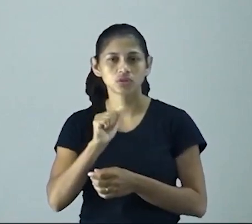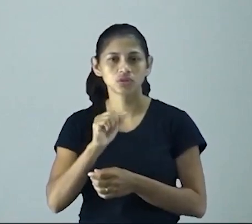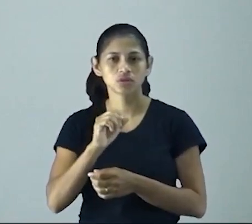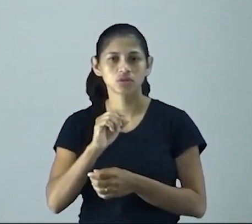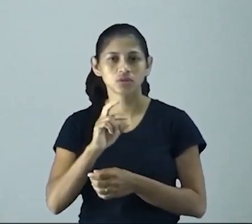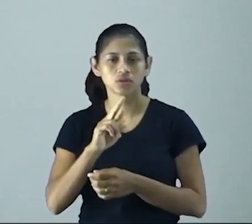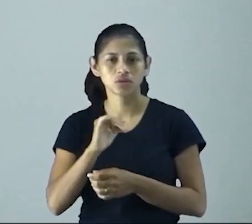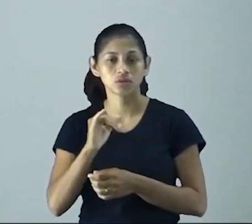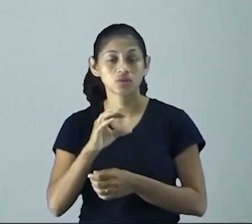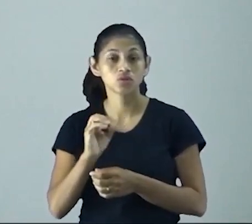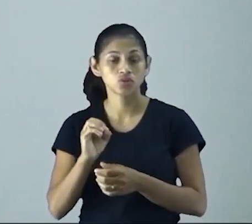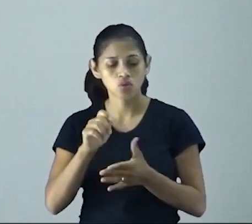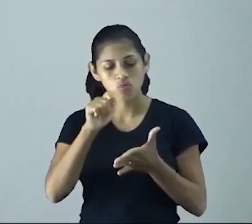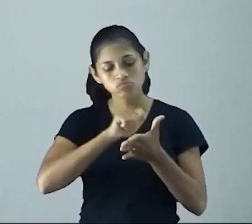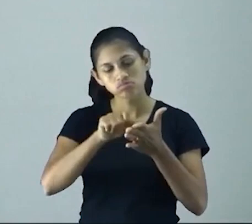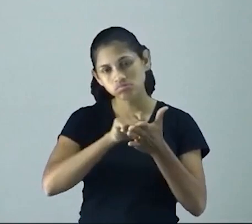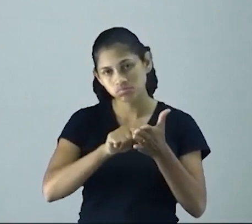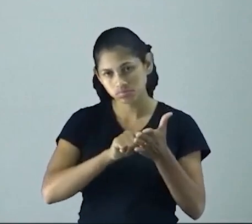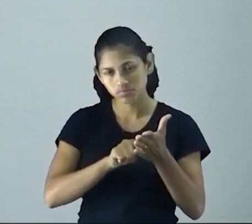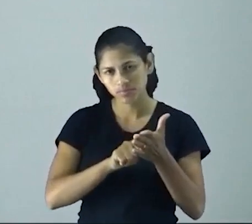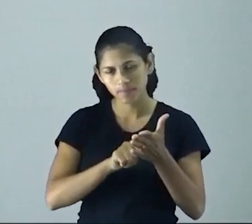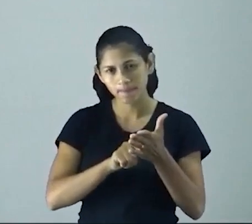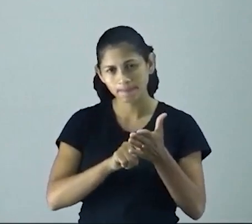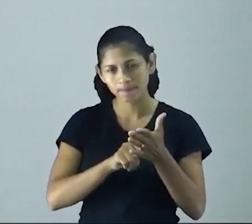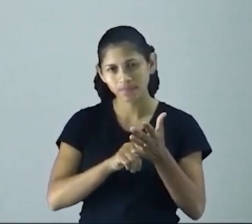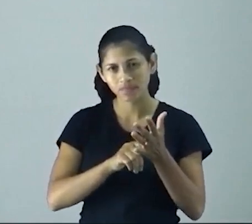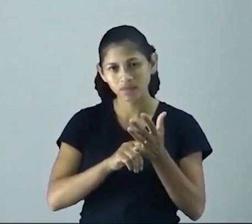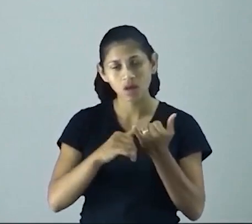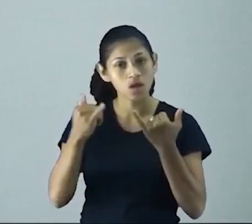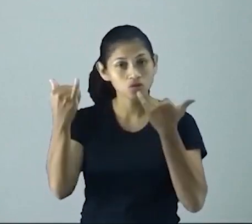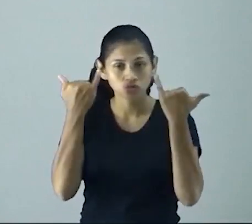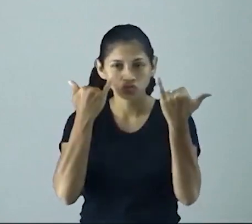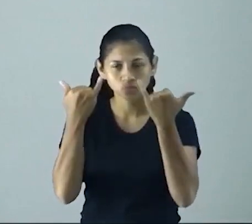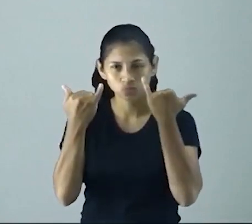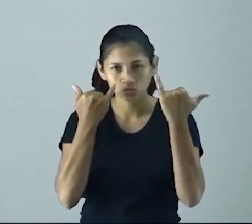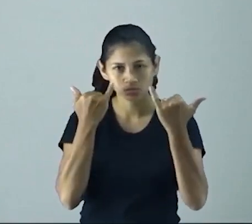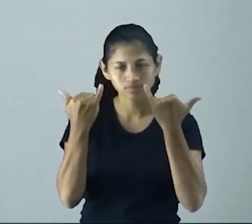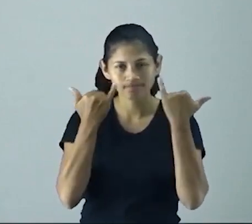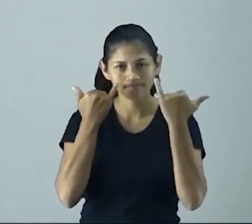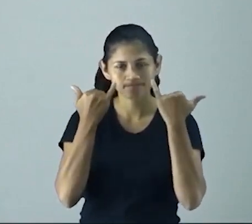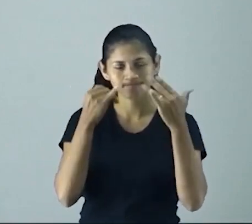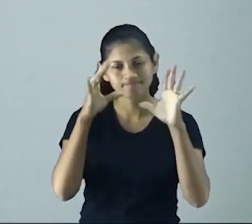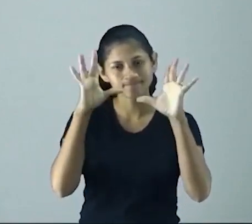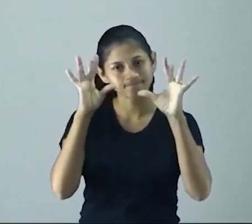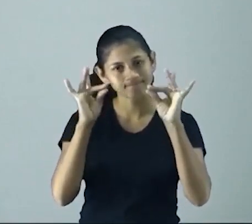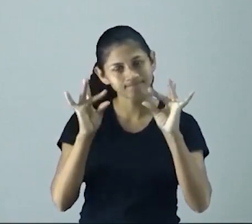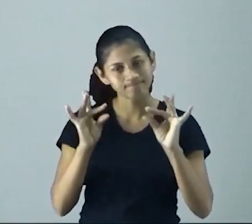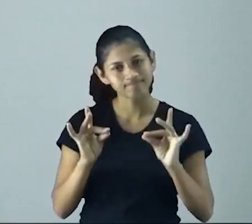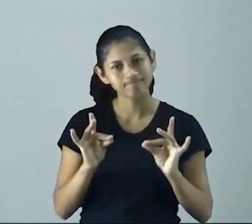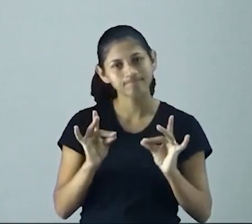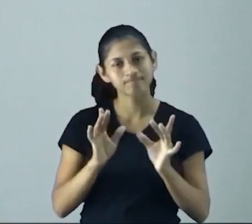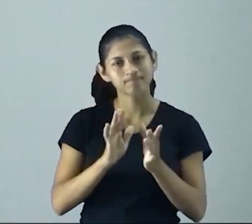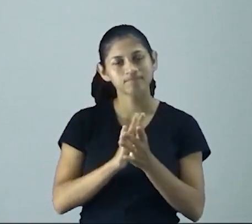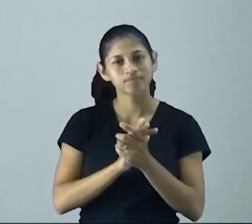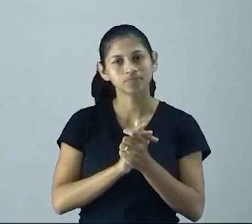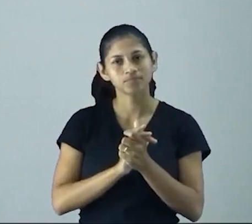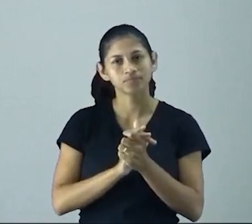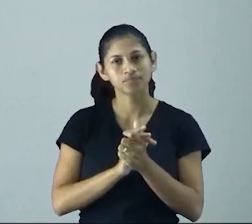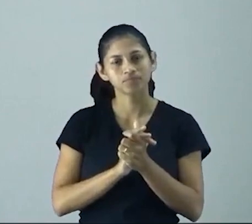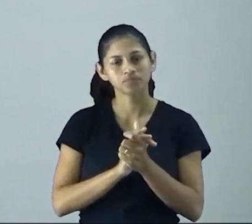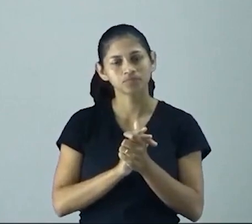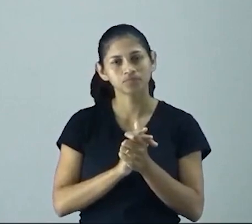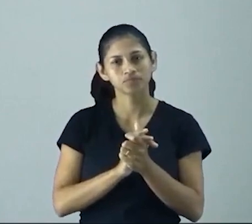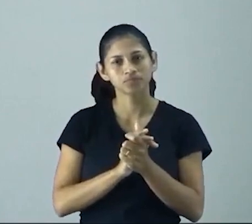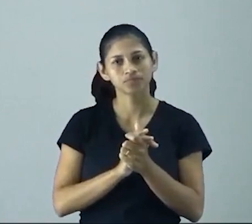dia a dia de alguém, né? Notícias também vão descrever o que viu, o que observou ali dentro da